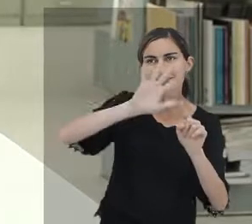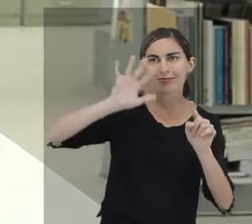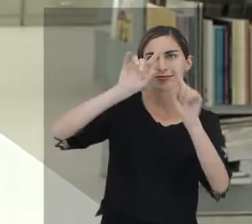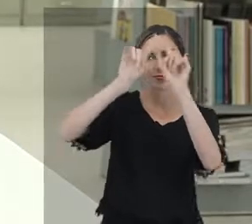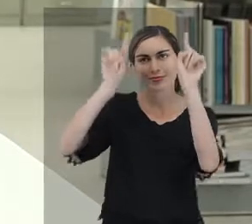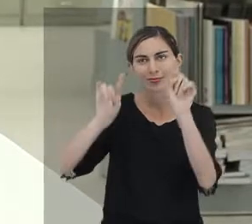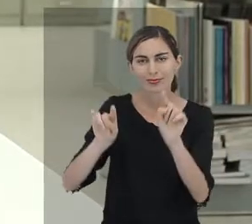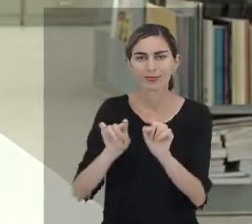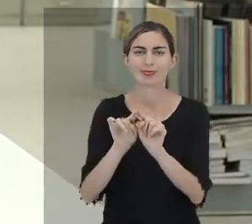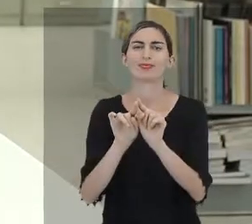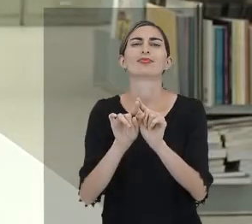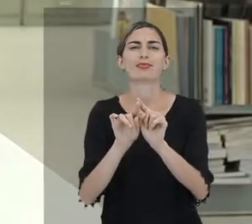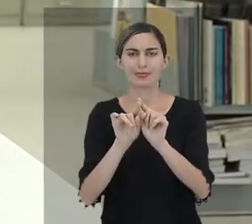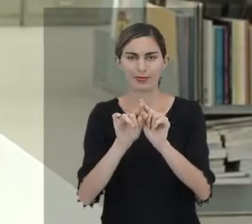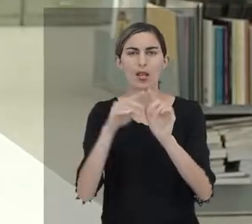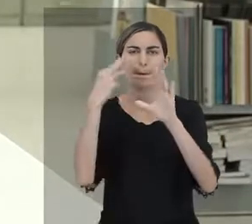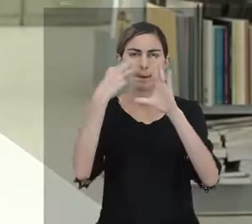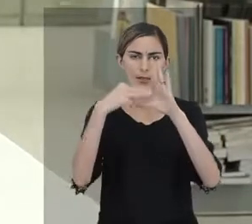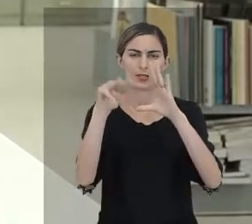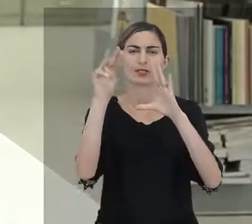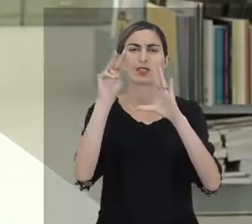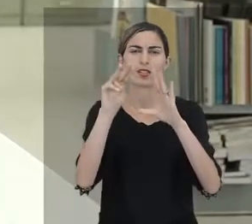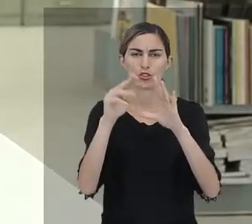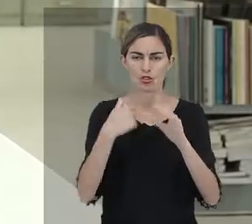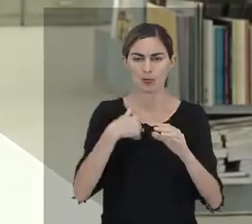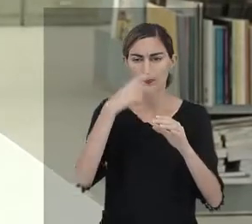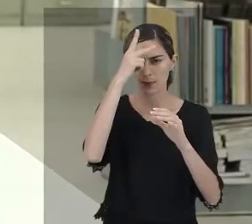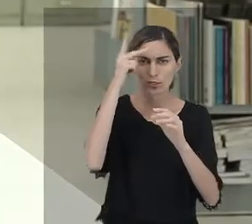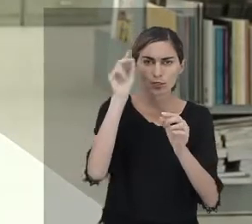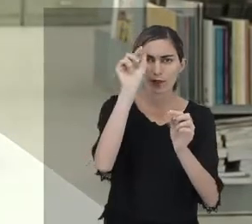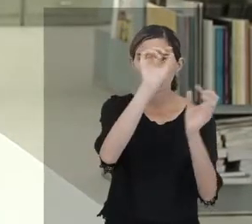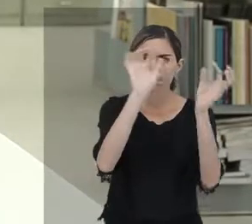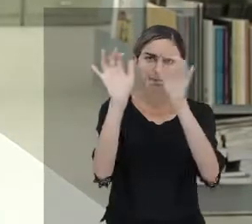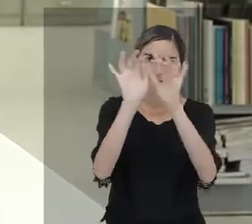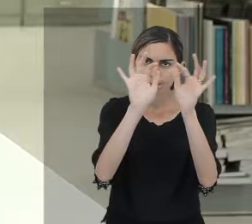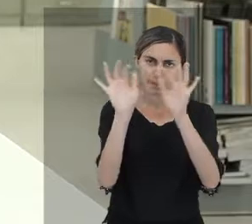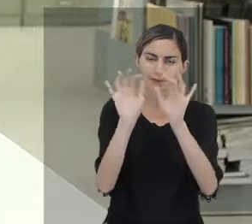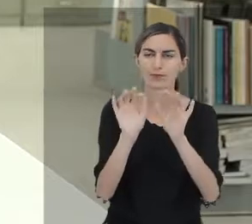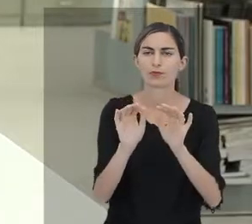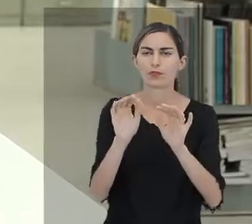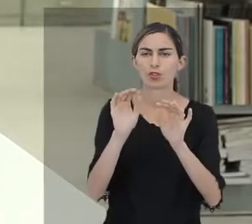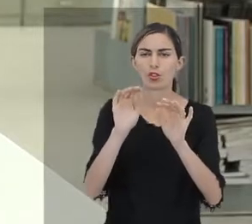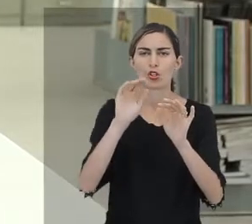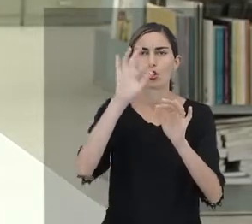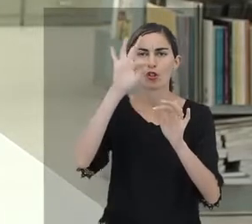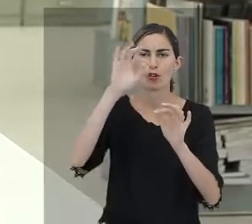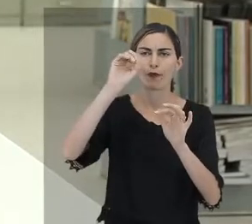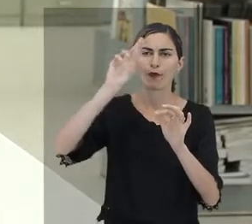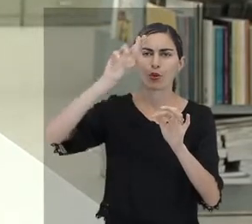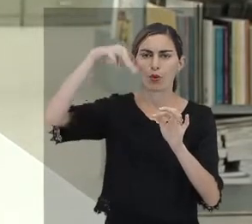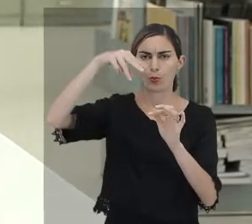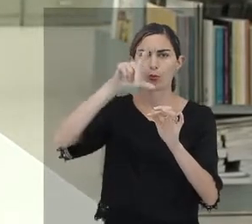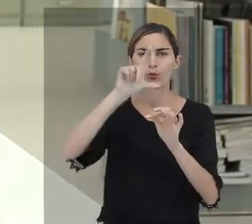na tela, e o Edit Text é um campo que o usuário vai preencher e geralmente está no formulário, certo? No caso aqui,